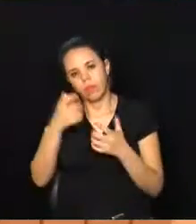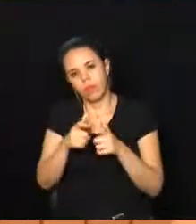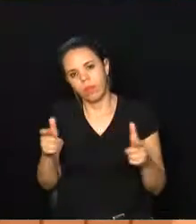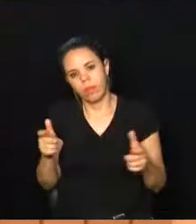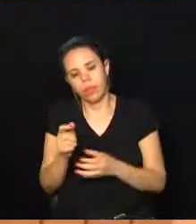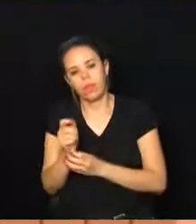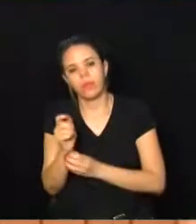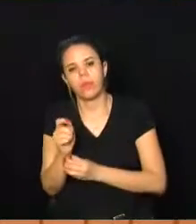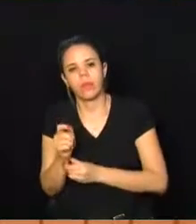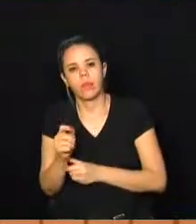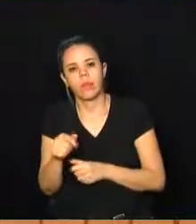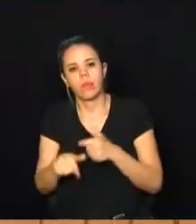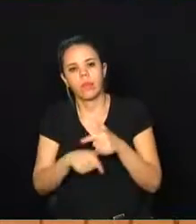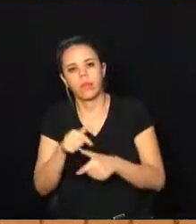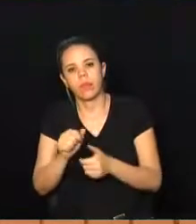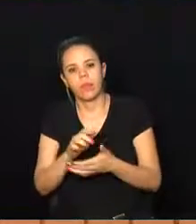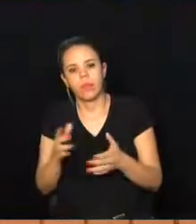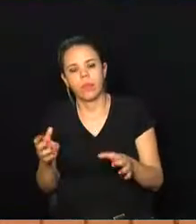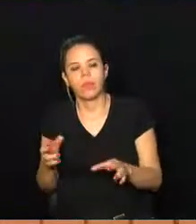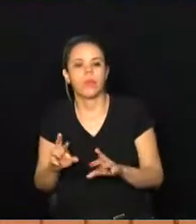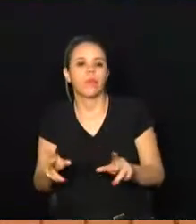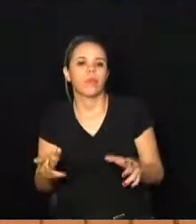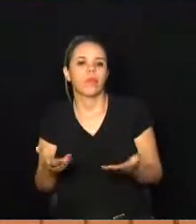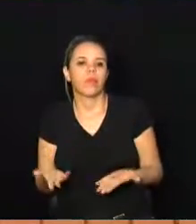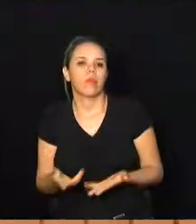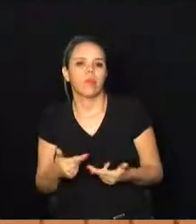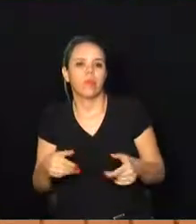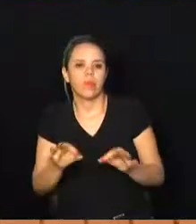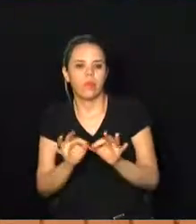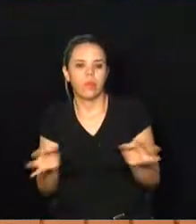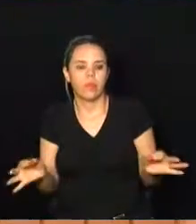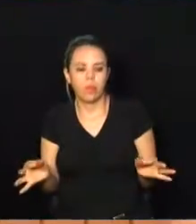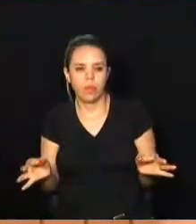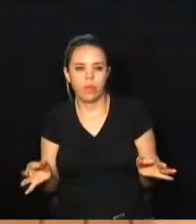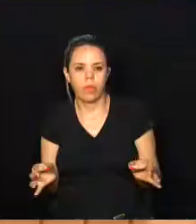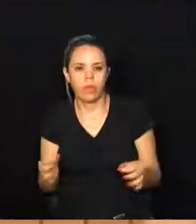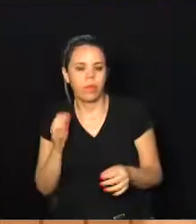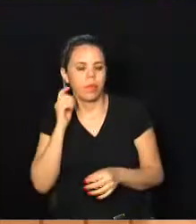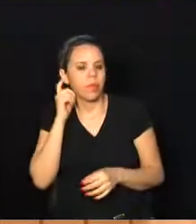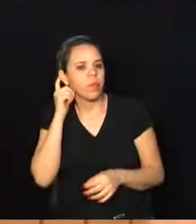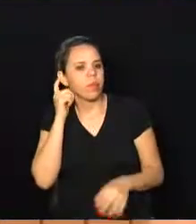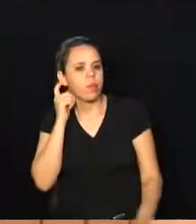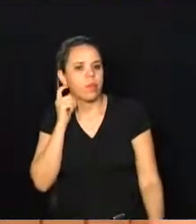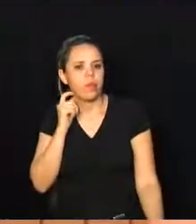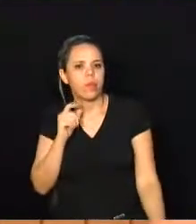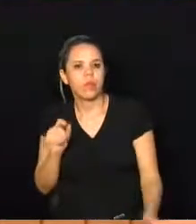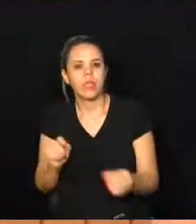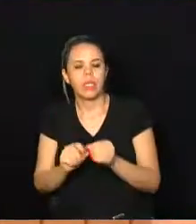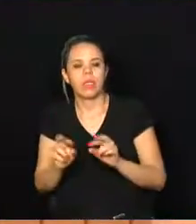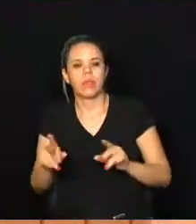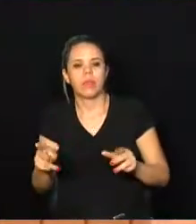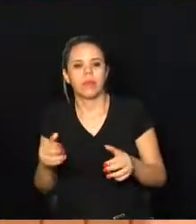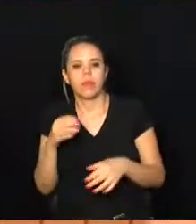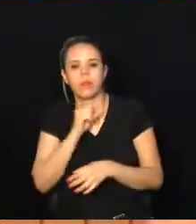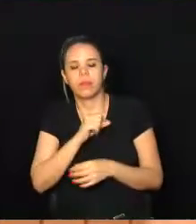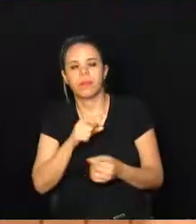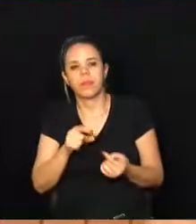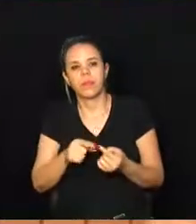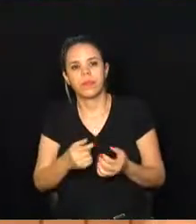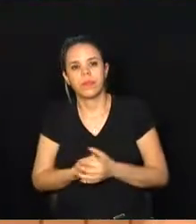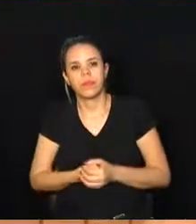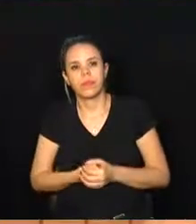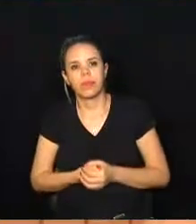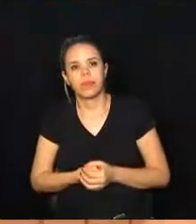para atividades mais complexas. As coisas mais simples podem ser feitas de forma mais imediata. Acho